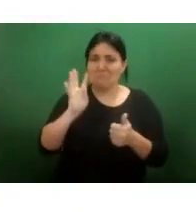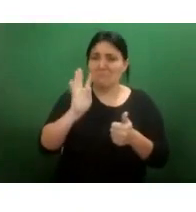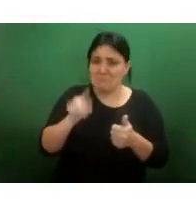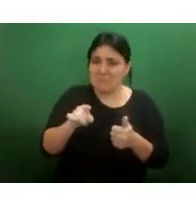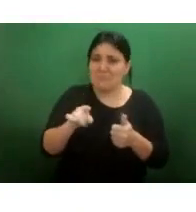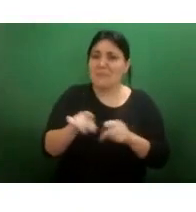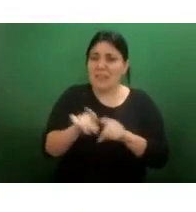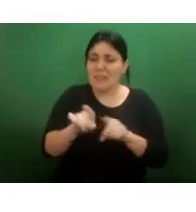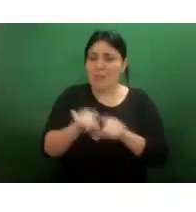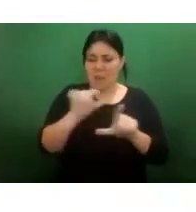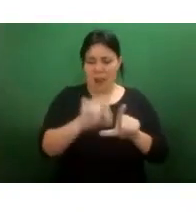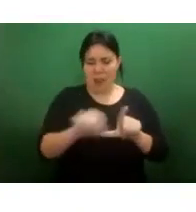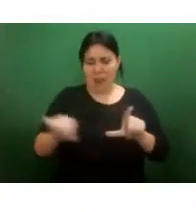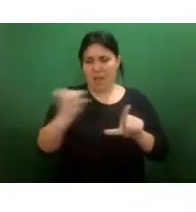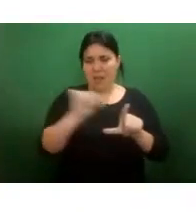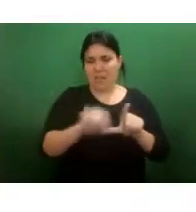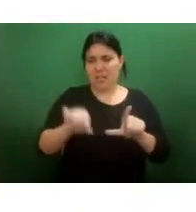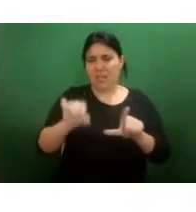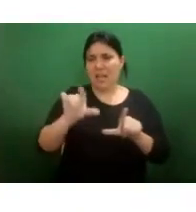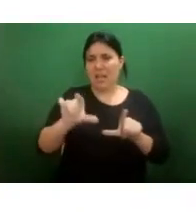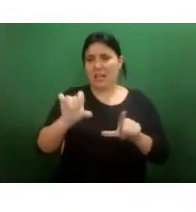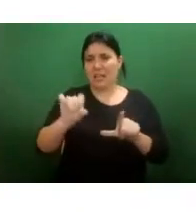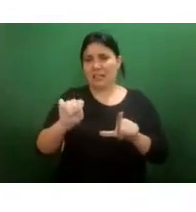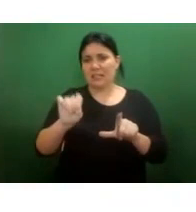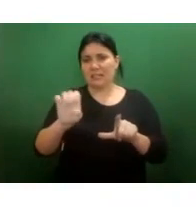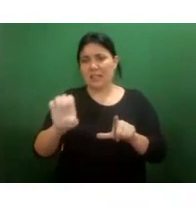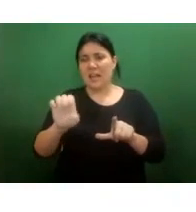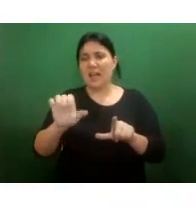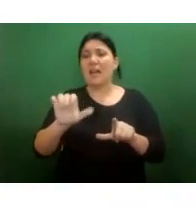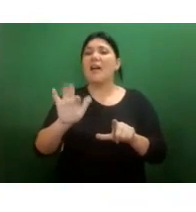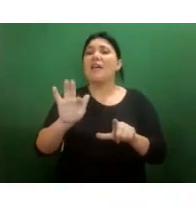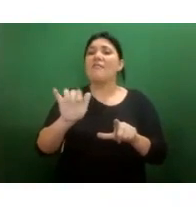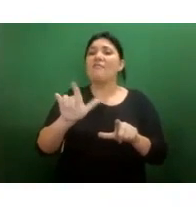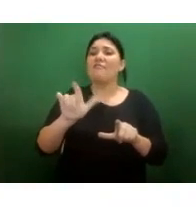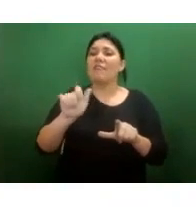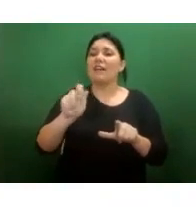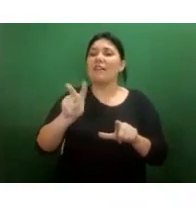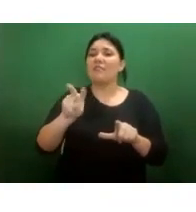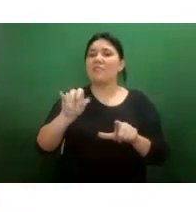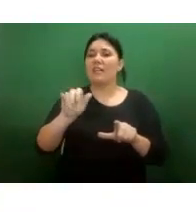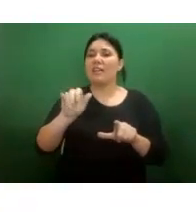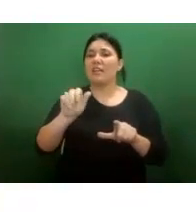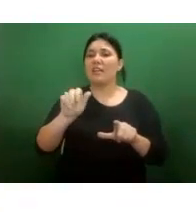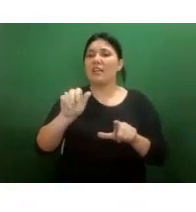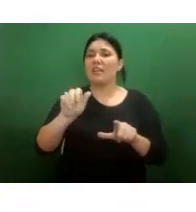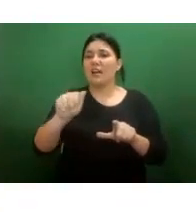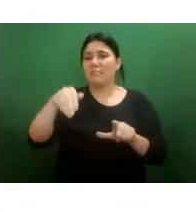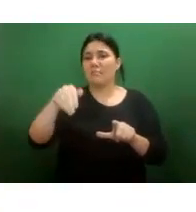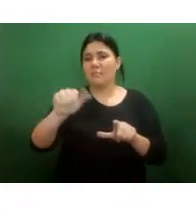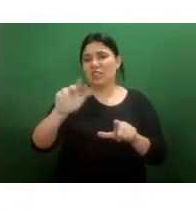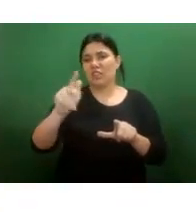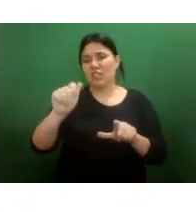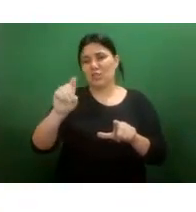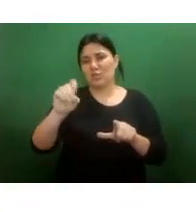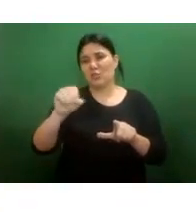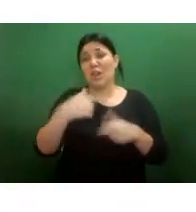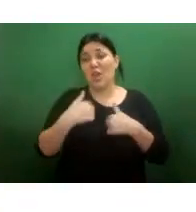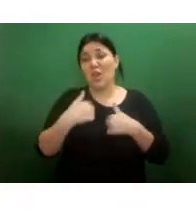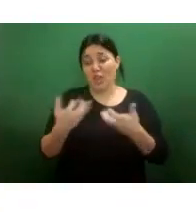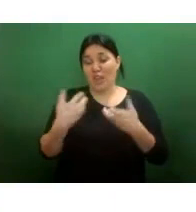As legendas LSE da Flávia Machado, certo? Eu quis fazer bem completo, principalmente porque eu